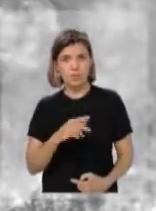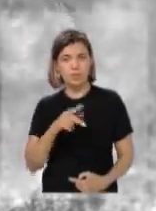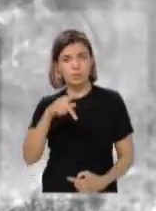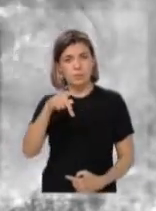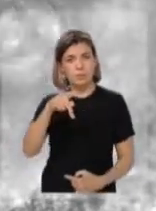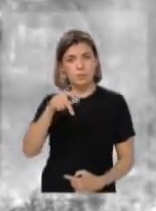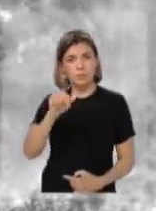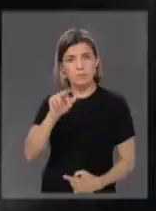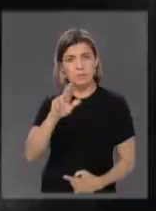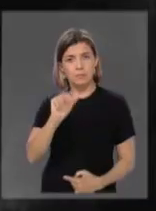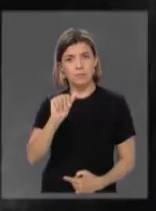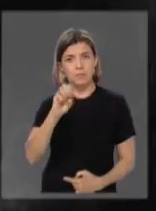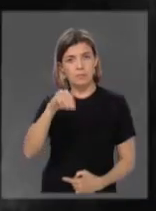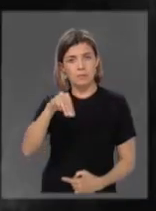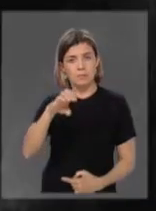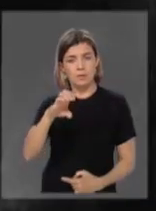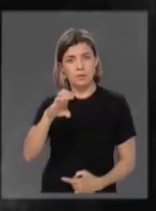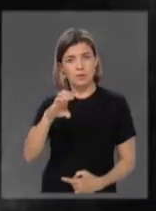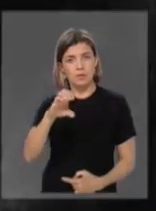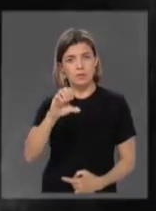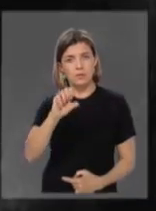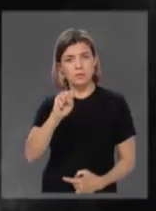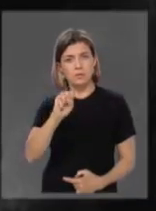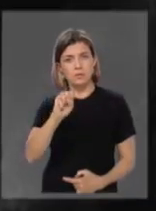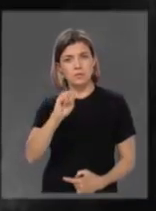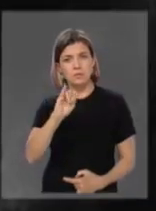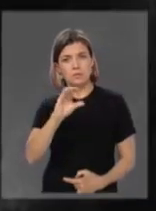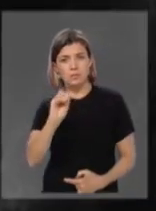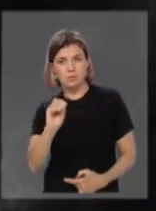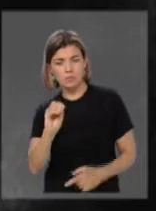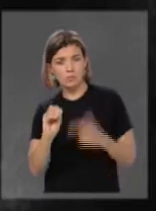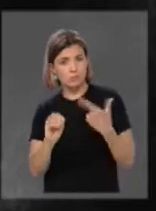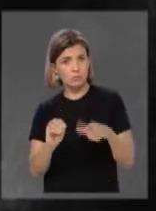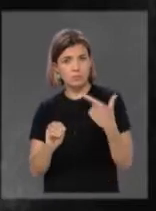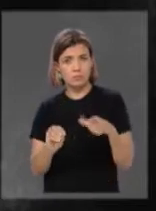É o caso dos paramécios e de outros organismos unicelulares.